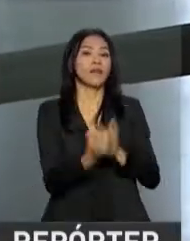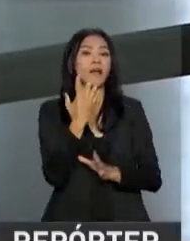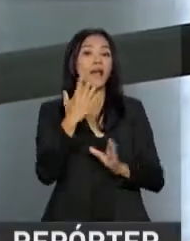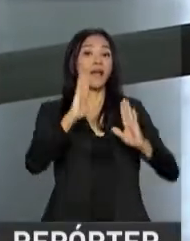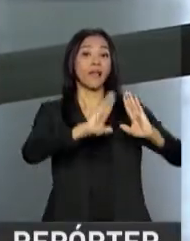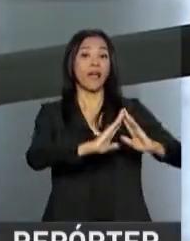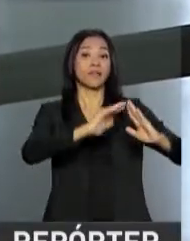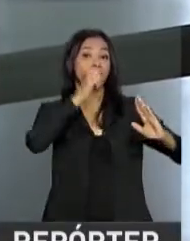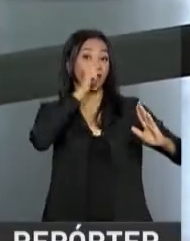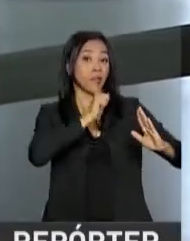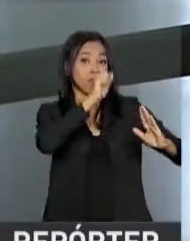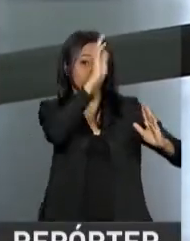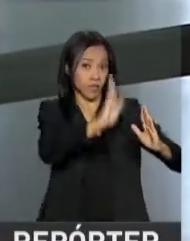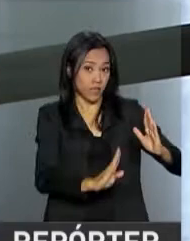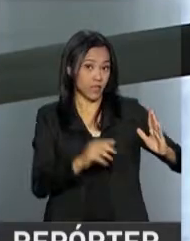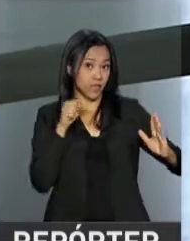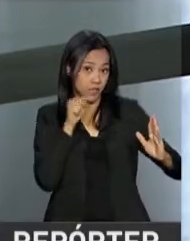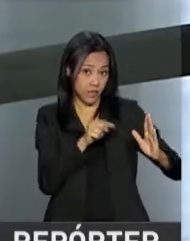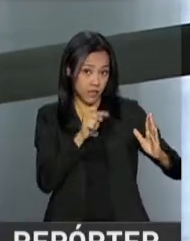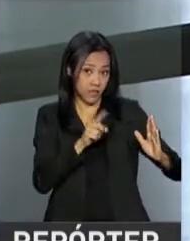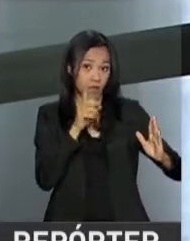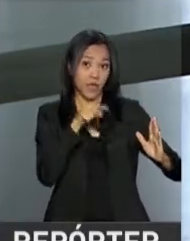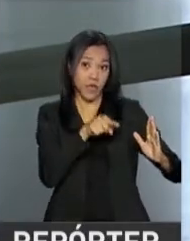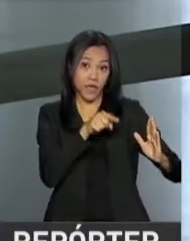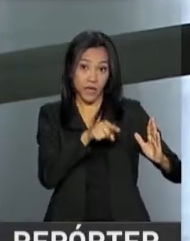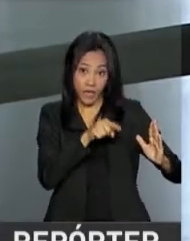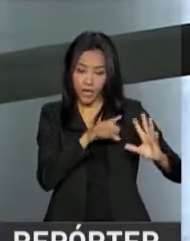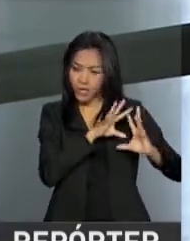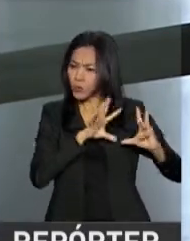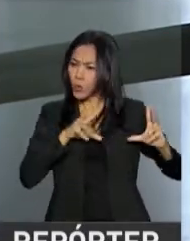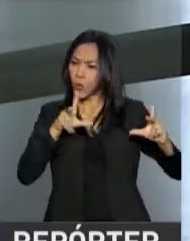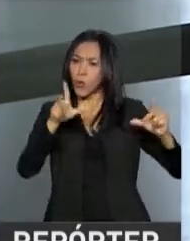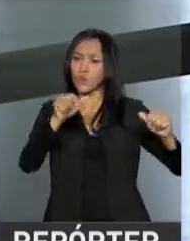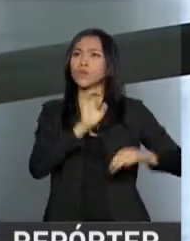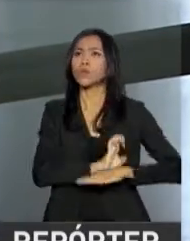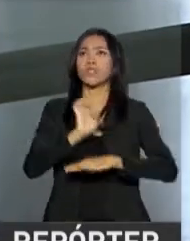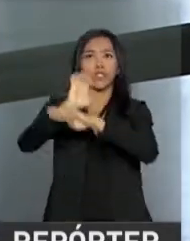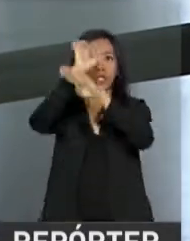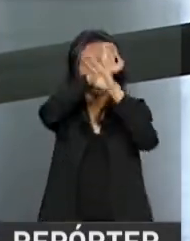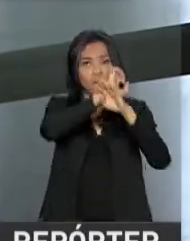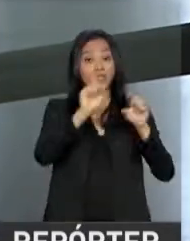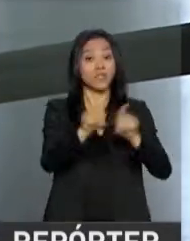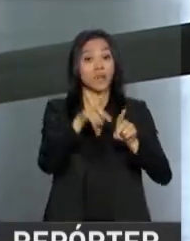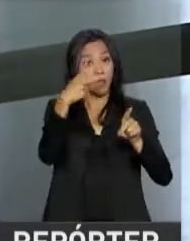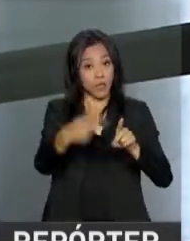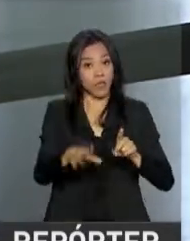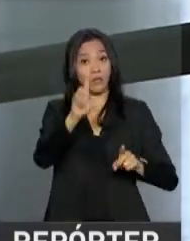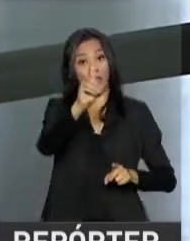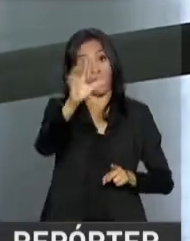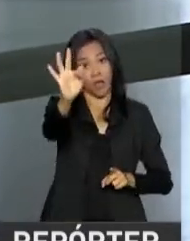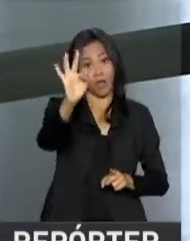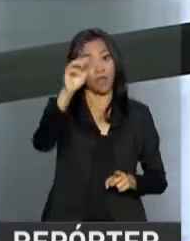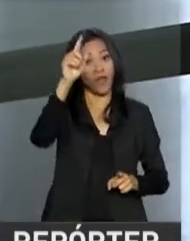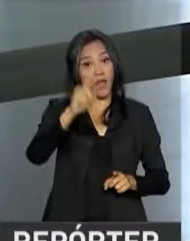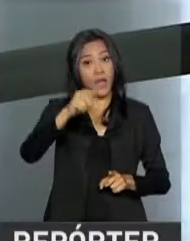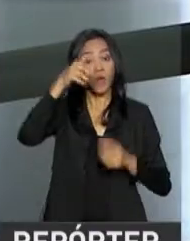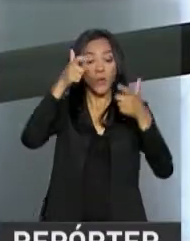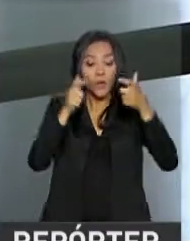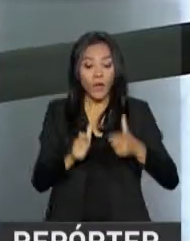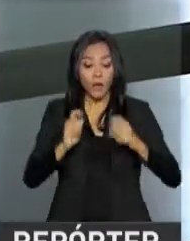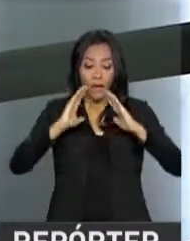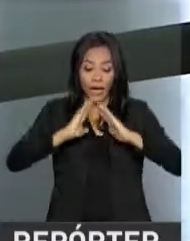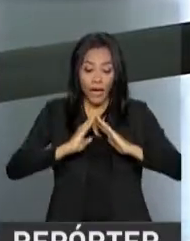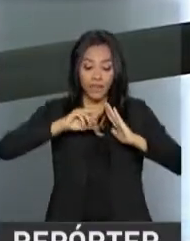casa da mulher brasileira que é pretende atender em todos os estados e no distrito federal é uma uma central que possui delegacia